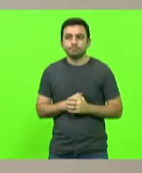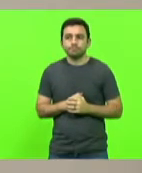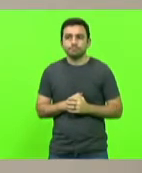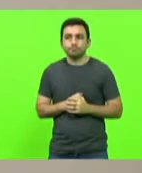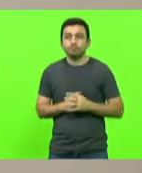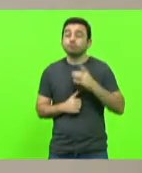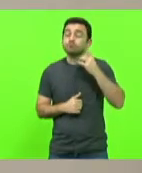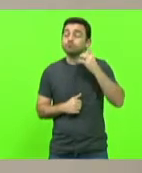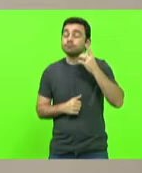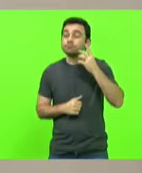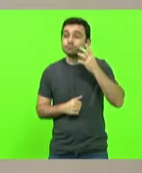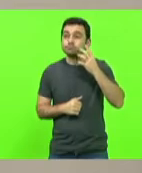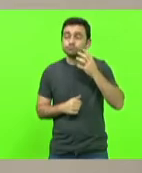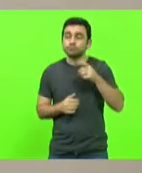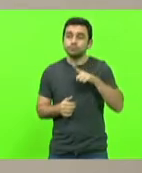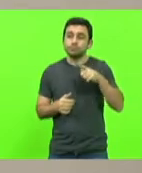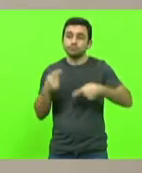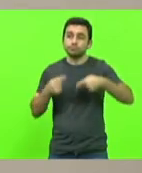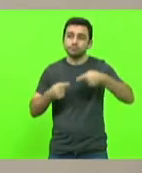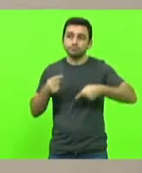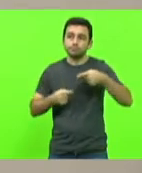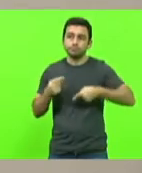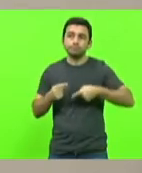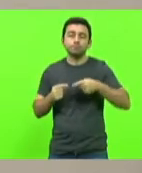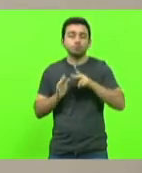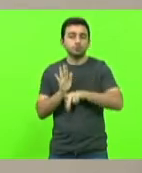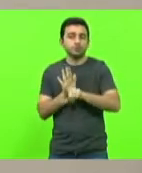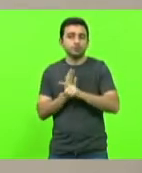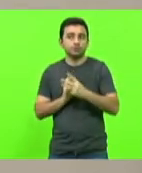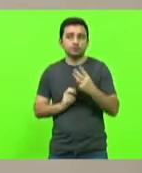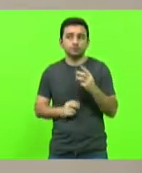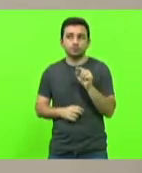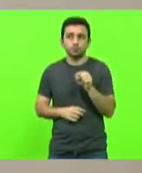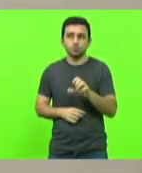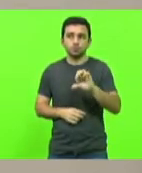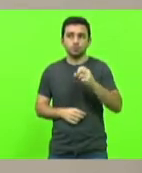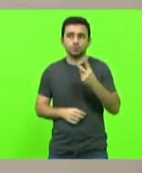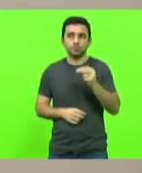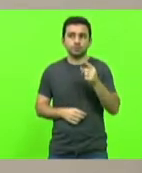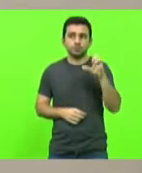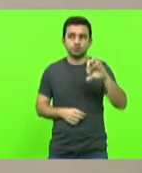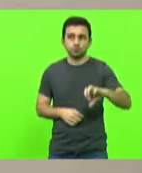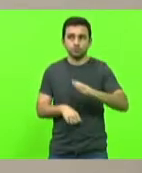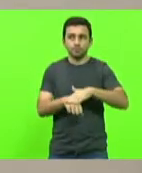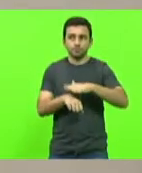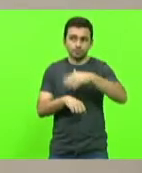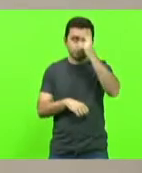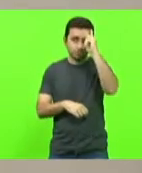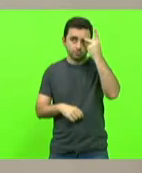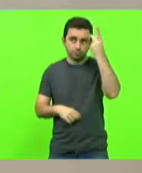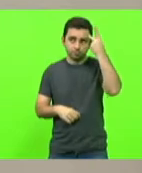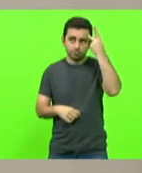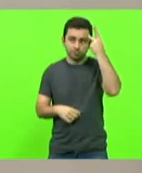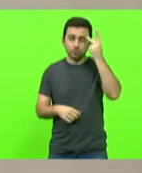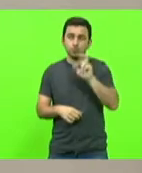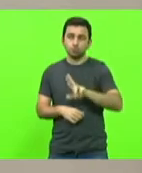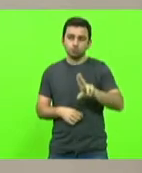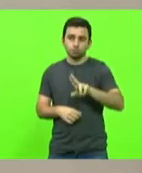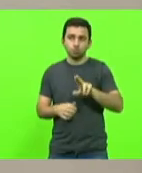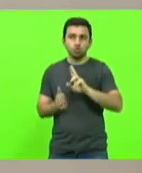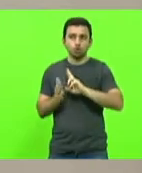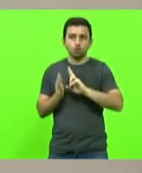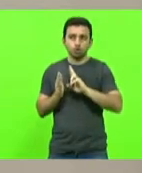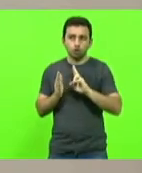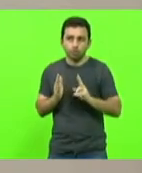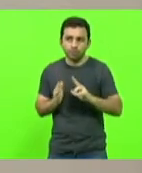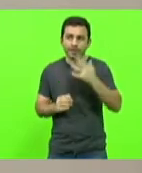Discussão e votação em turno único do projeto de lei 32.9/2019, autor, deputada Paulinha, dispõe sobre o uso do nome afetivo de